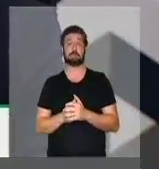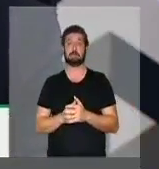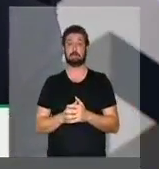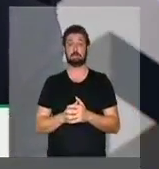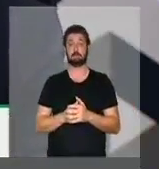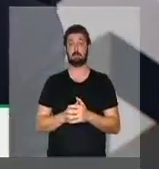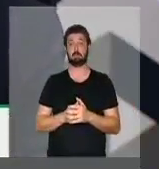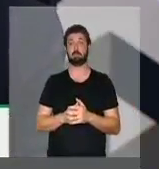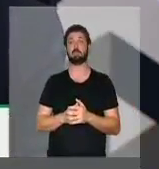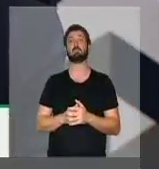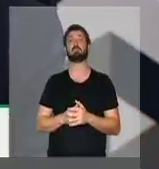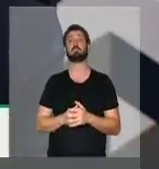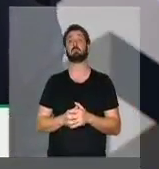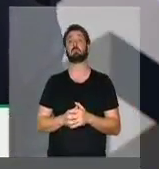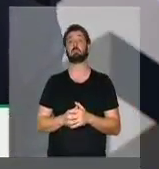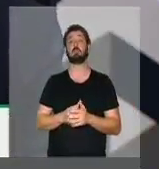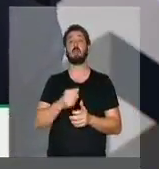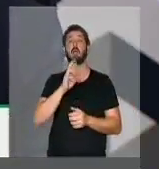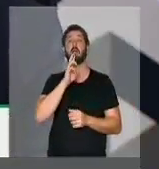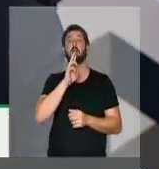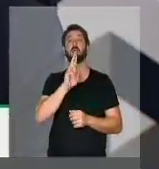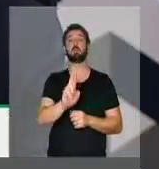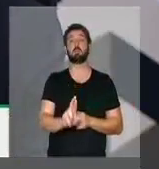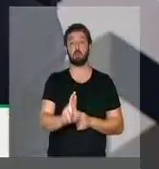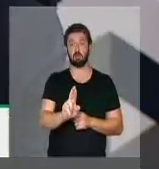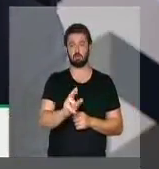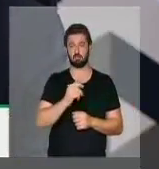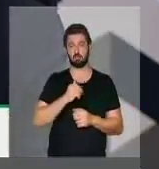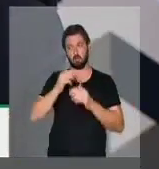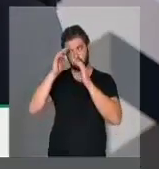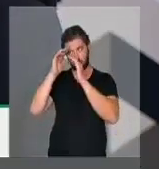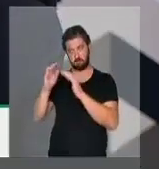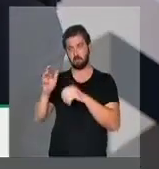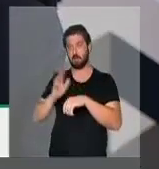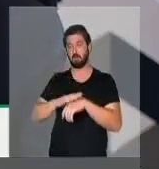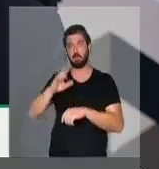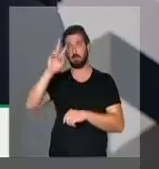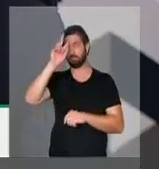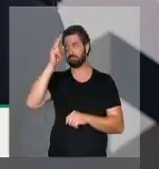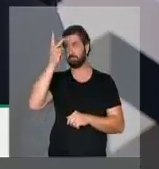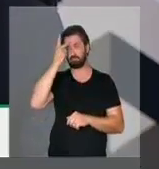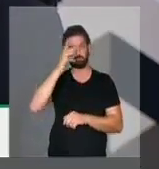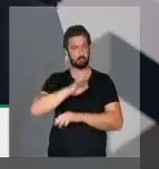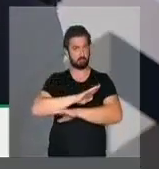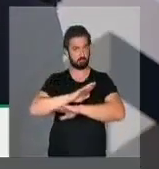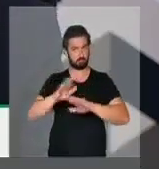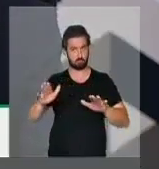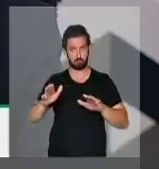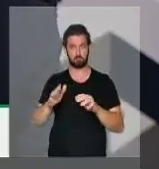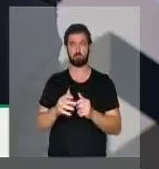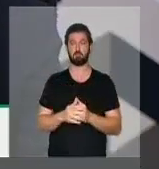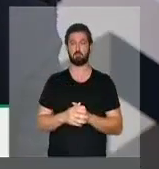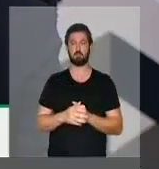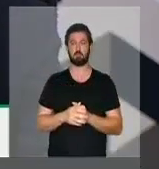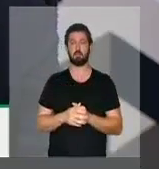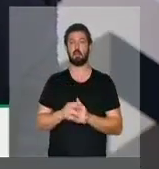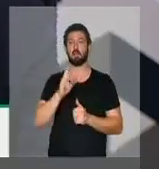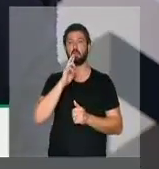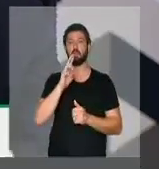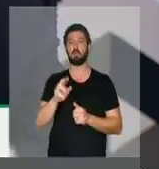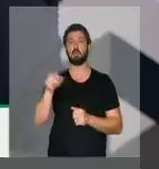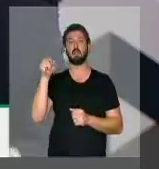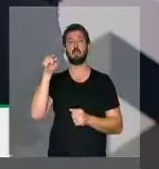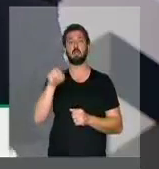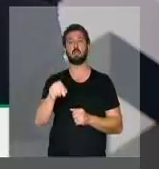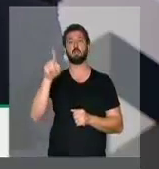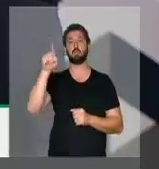circunstâncias, a resposta clássica, e que me parece, com todo respeito, a mais equivocada, a mais obtusa